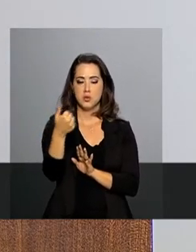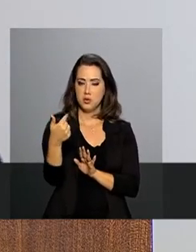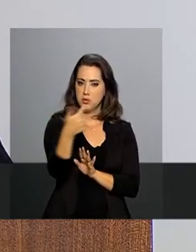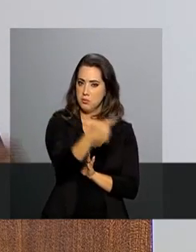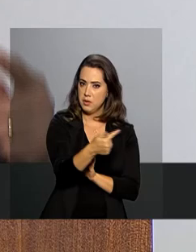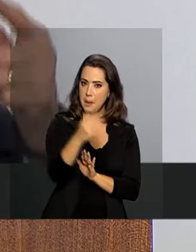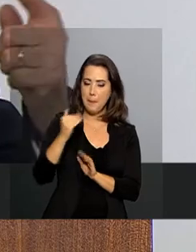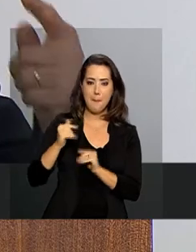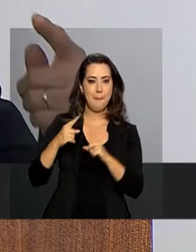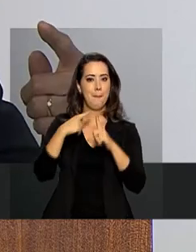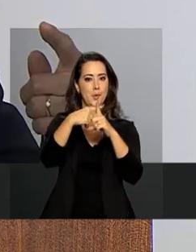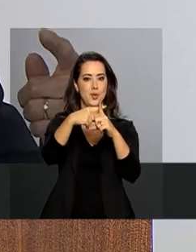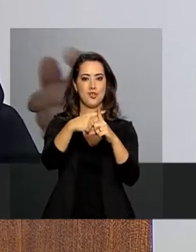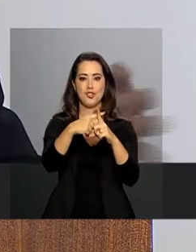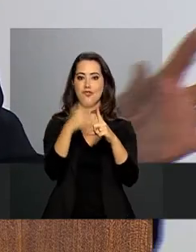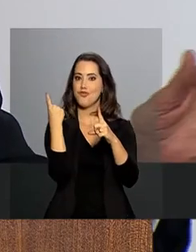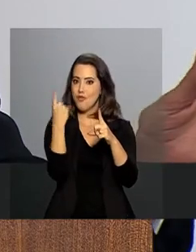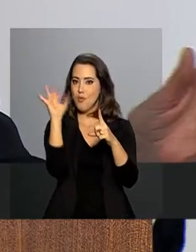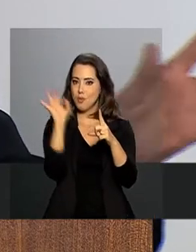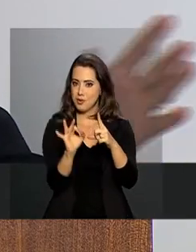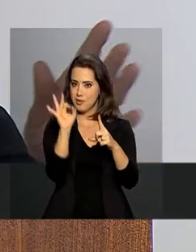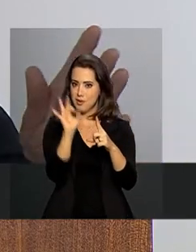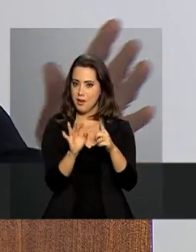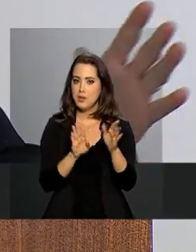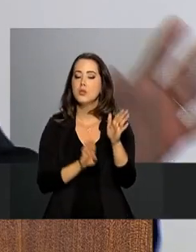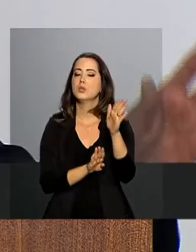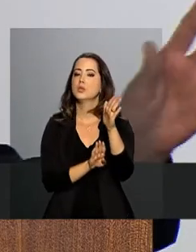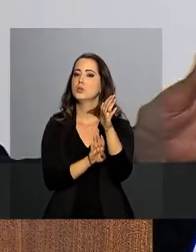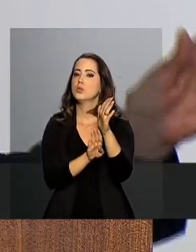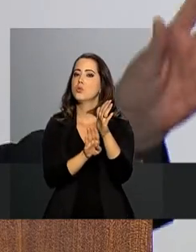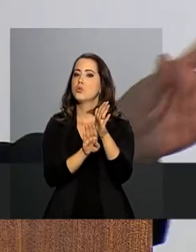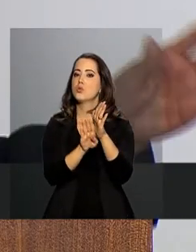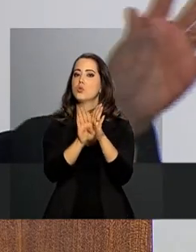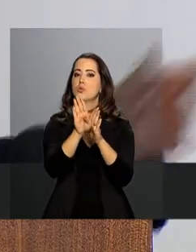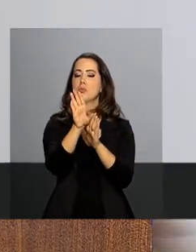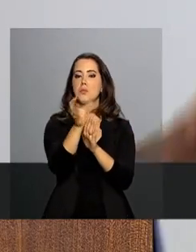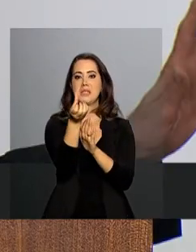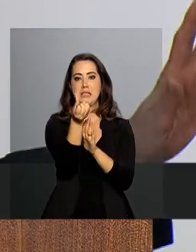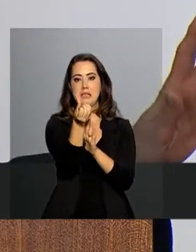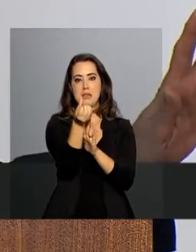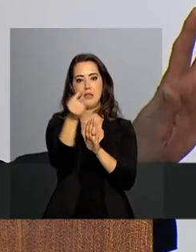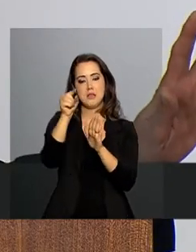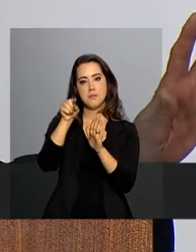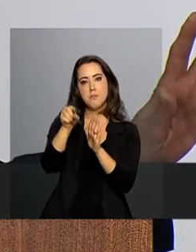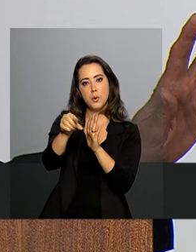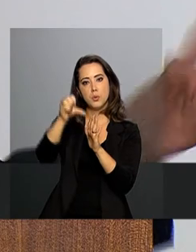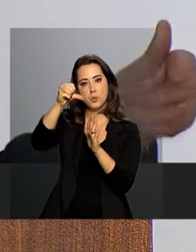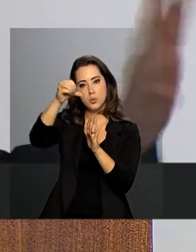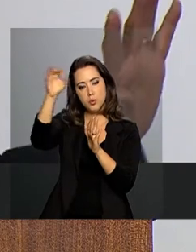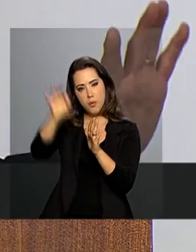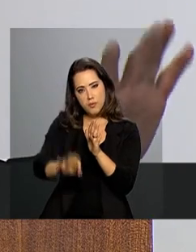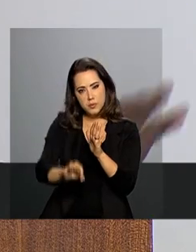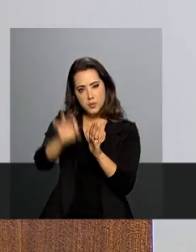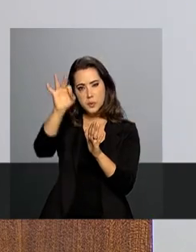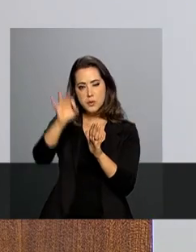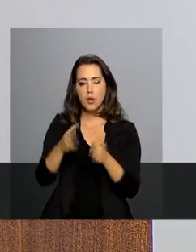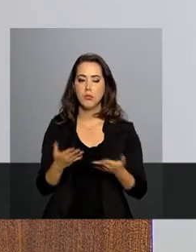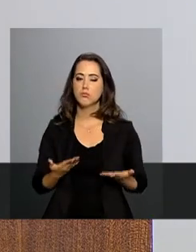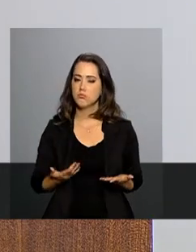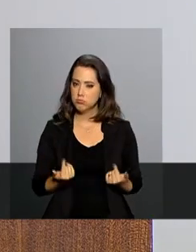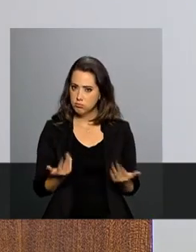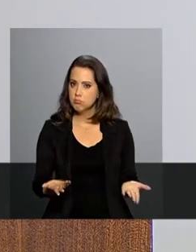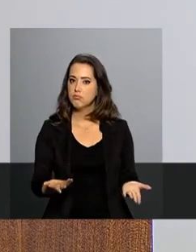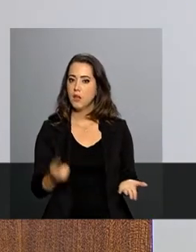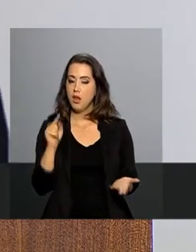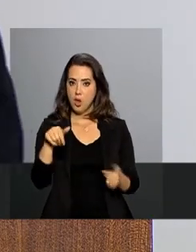foi mais um por cento ou seja avançamos o pib em 6 ponto 9% em um ano e meio mais ou menos este ano de igual maneira